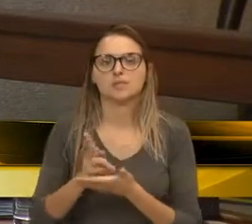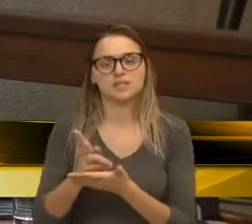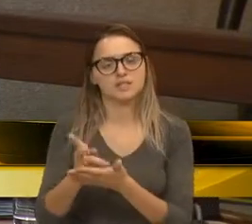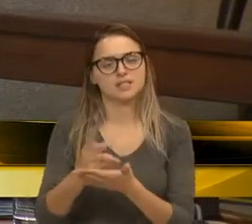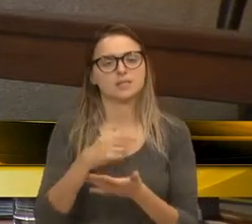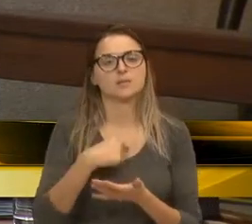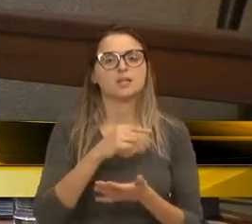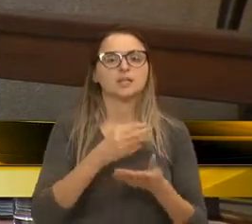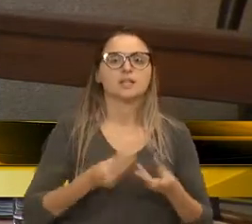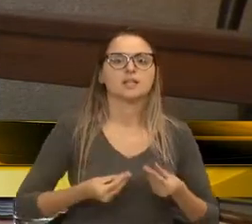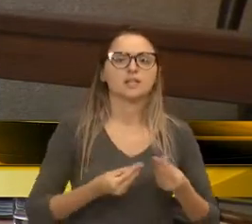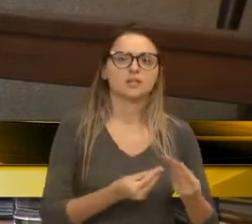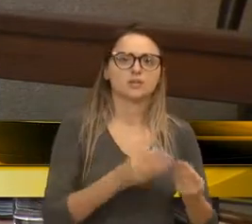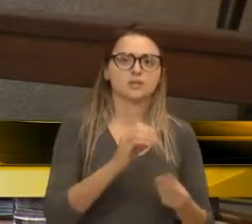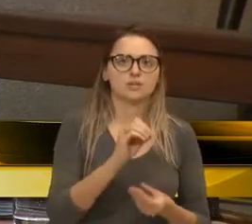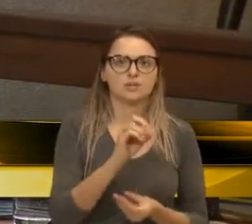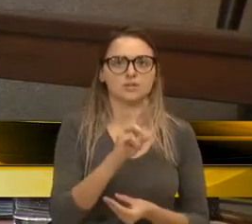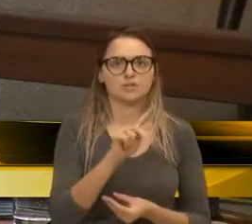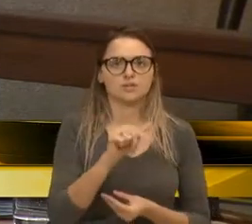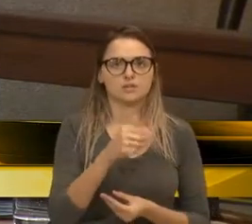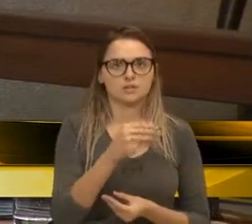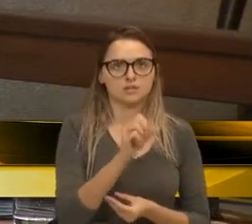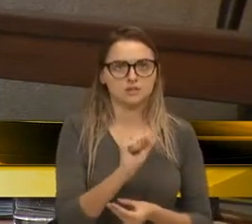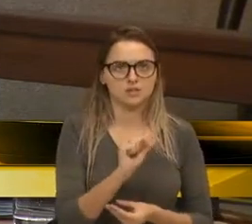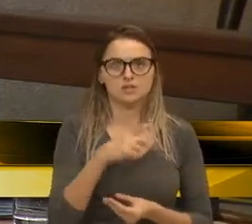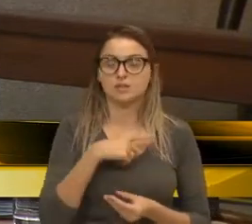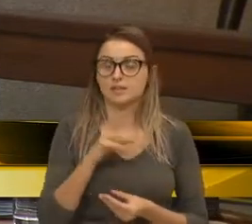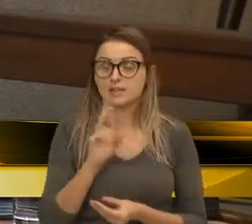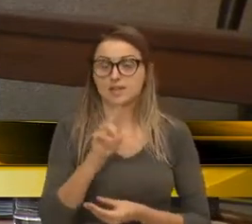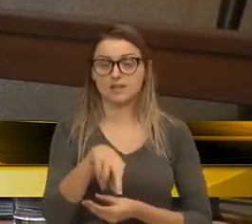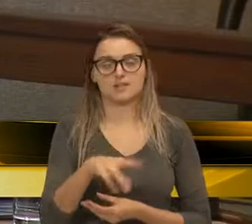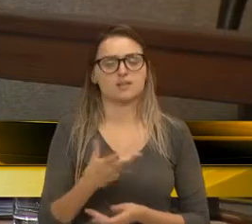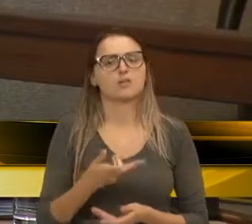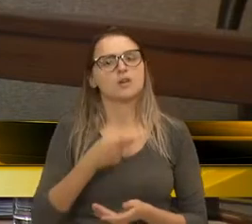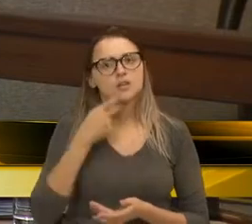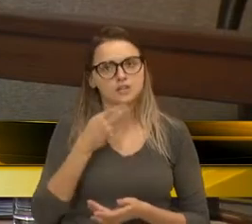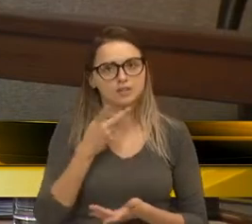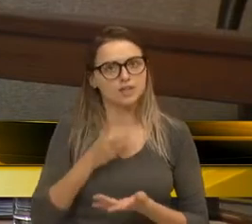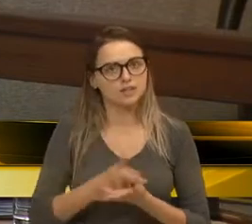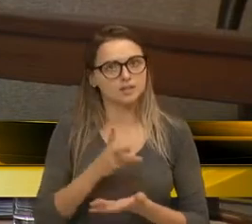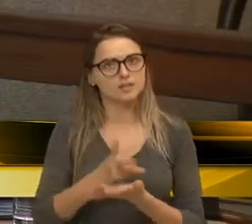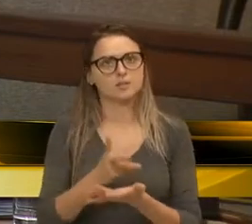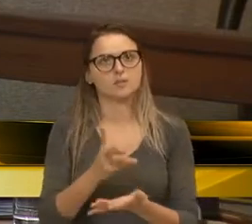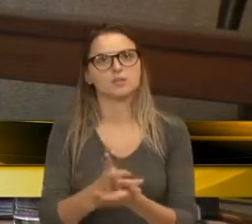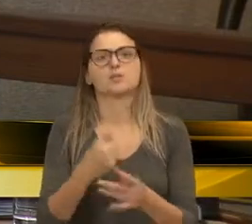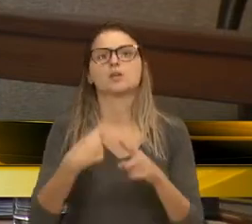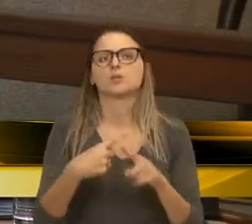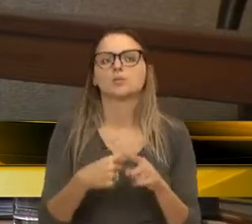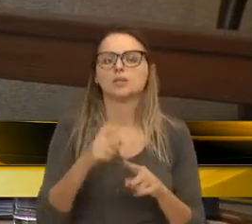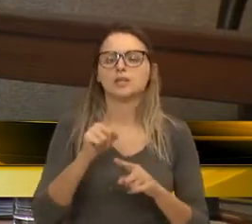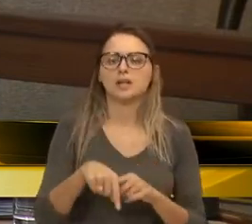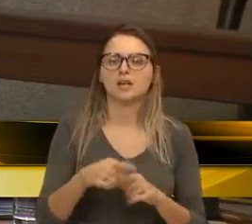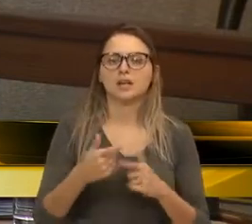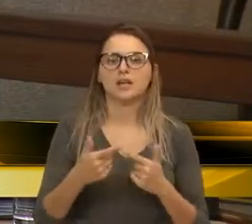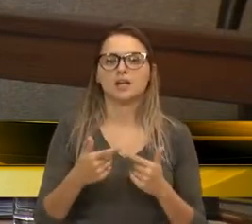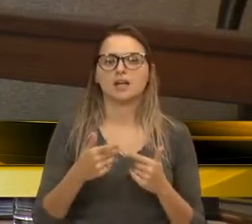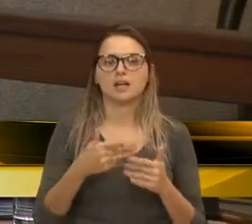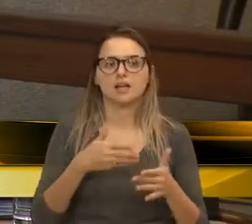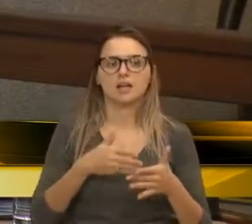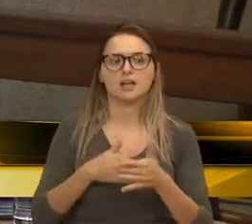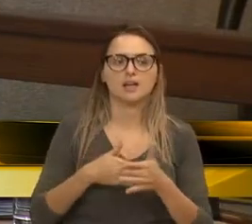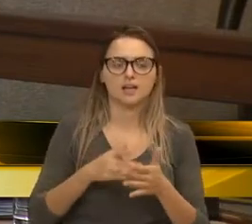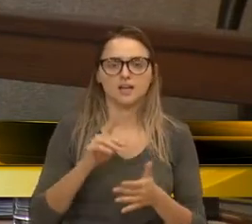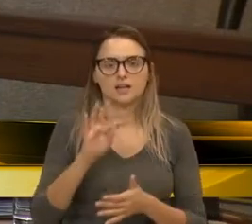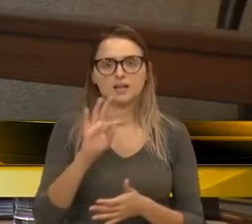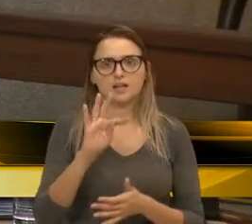de órgãos, vereador Cassina, Vossa Excelência tem toda a razão de insistir, porque é muito mais uma questão de tabu, porque